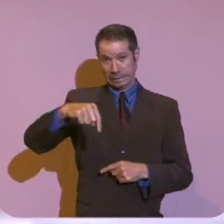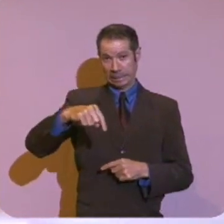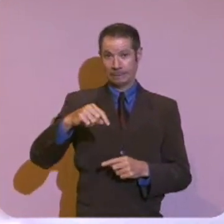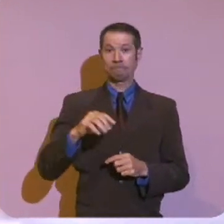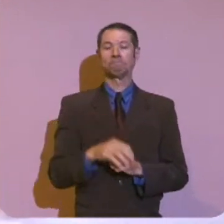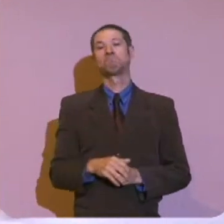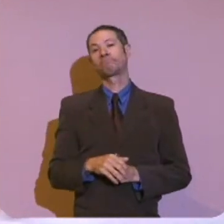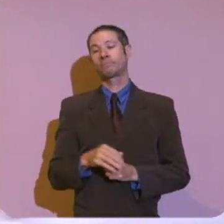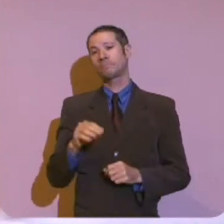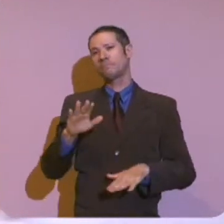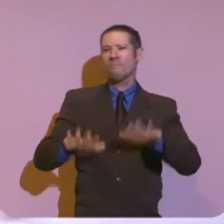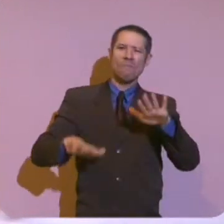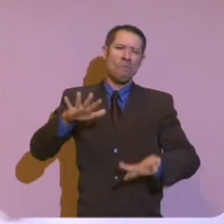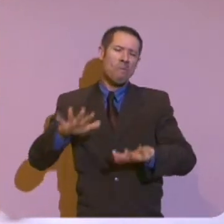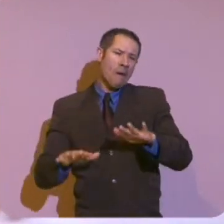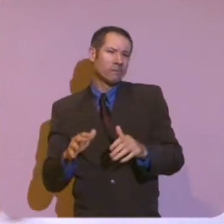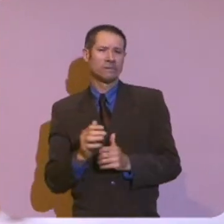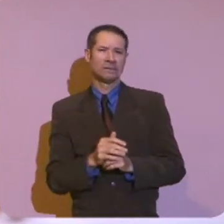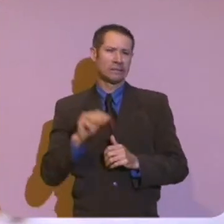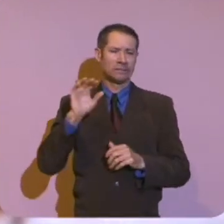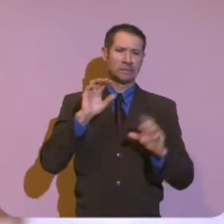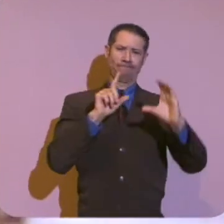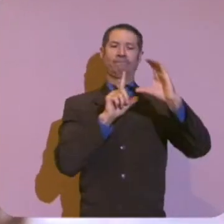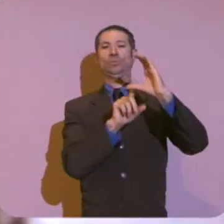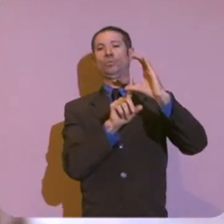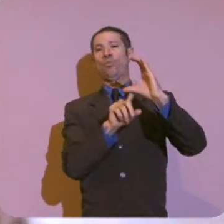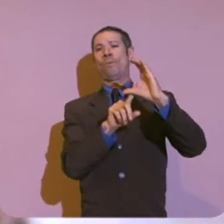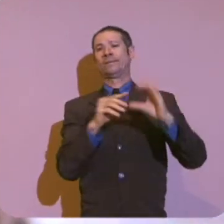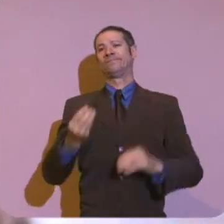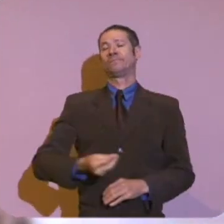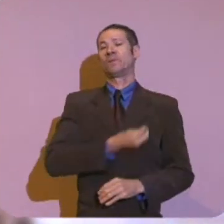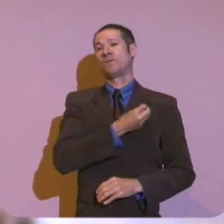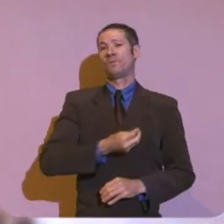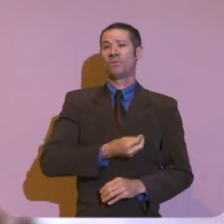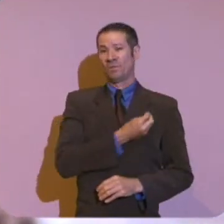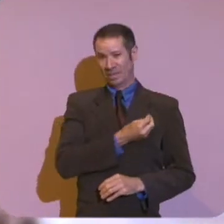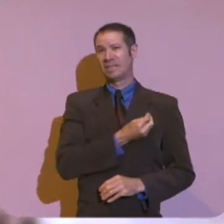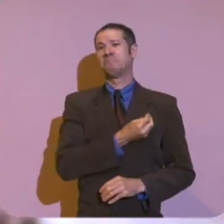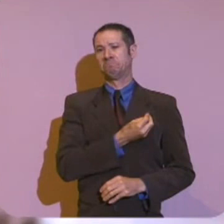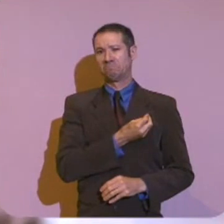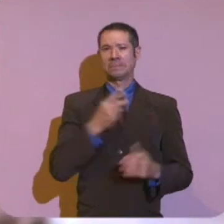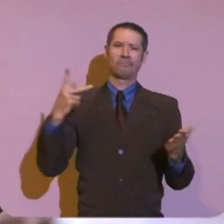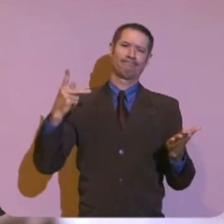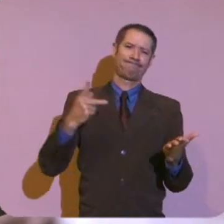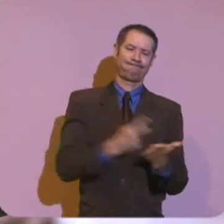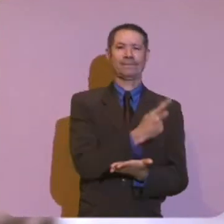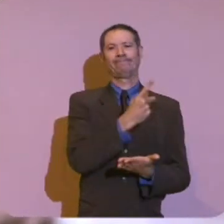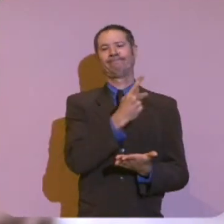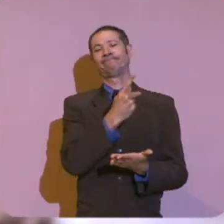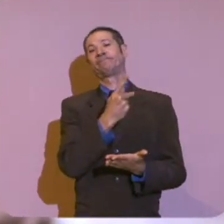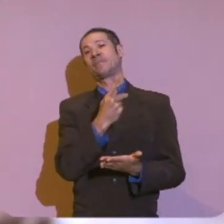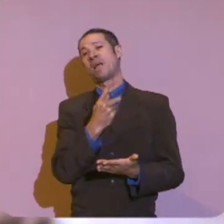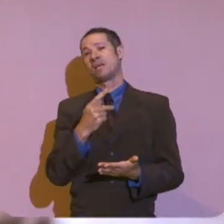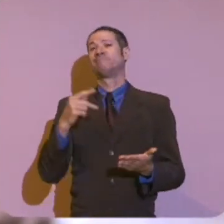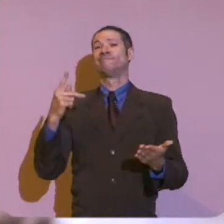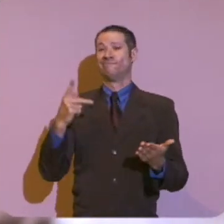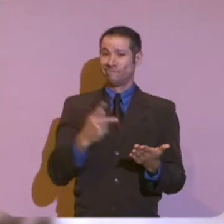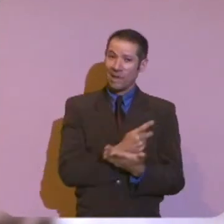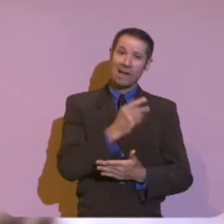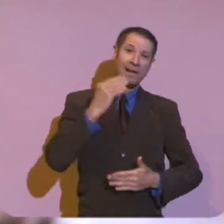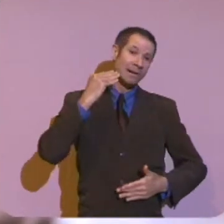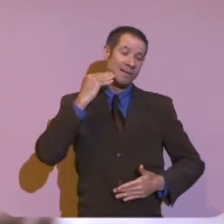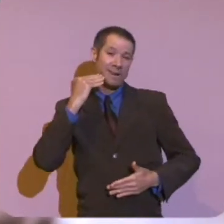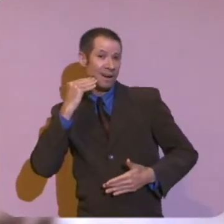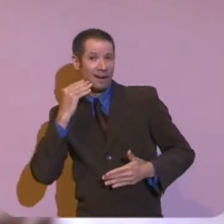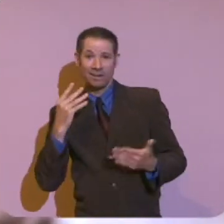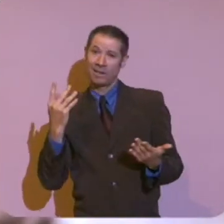que às vezes nós passamos por situações na nossa vida nas quais a gente erra, a gente falha,